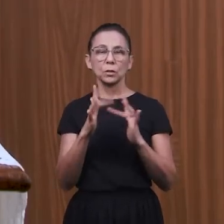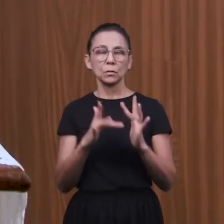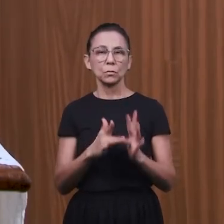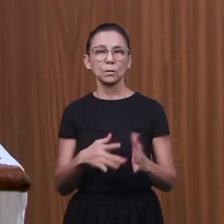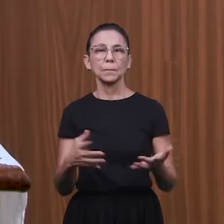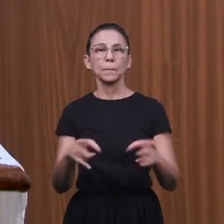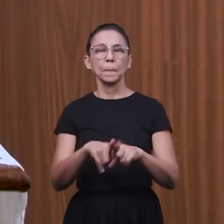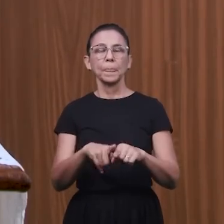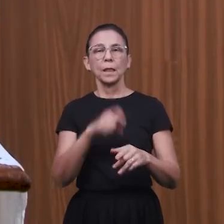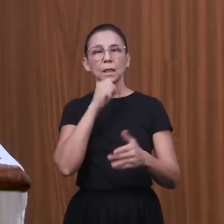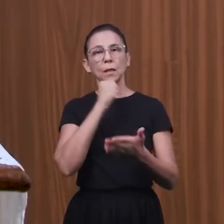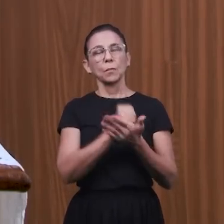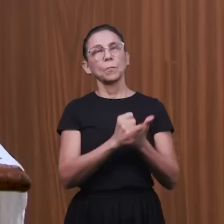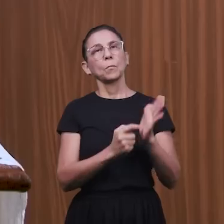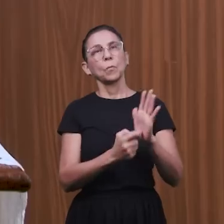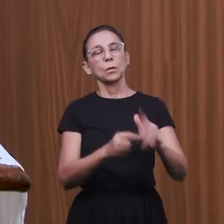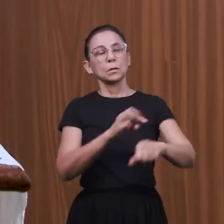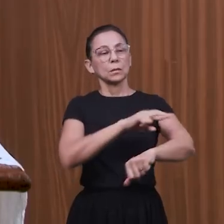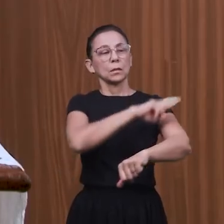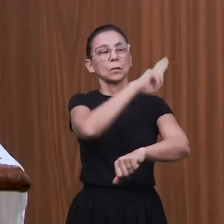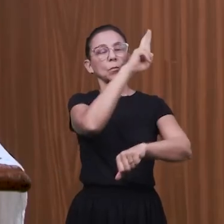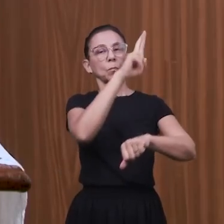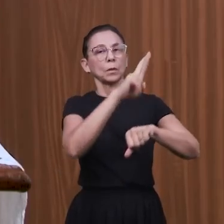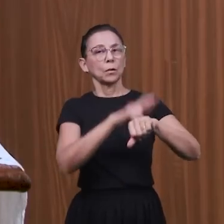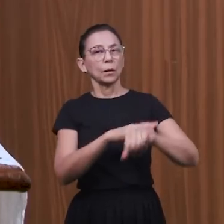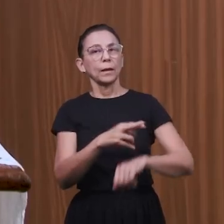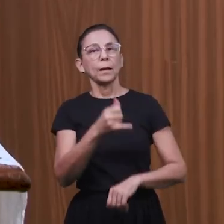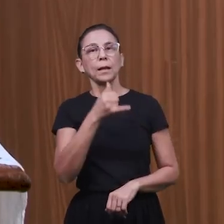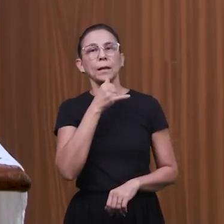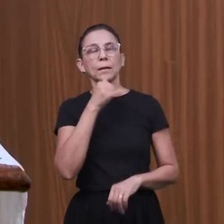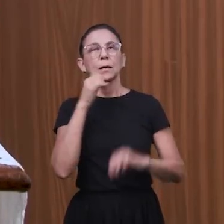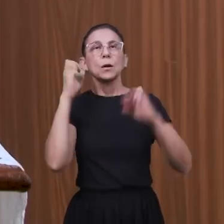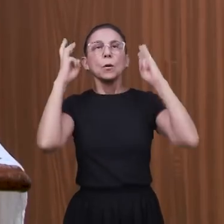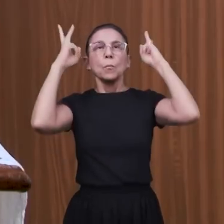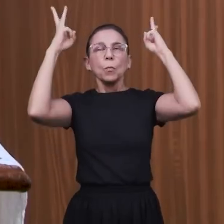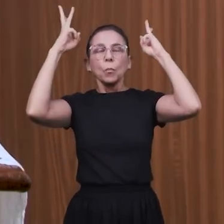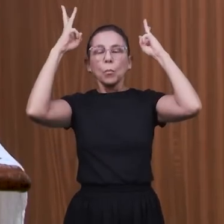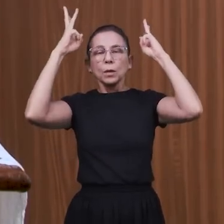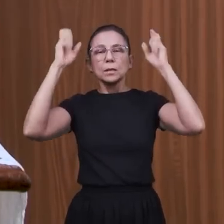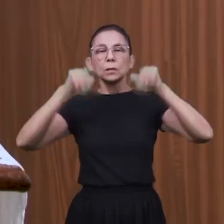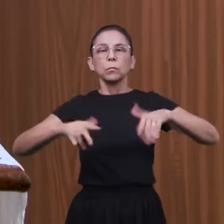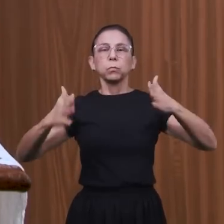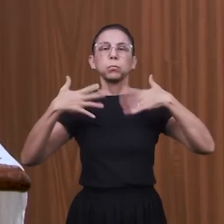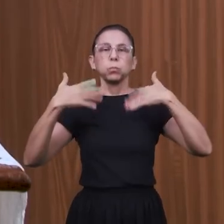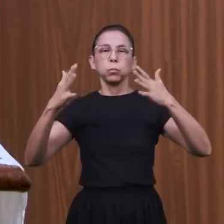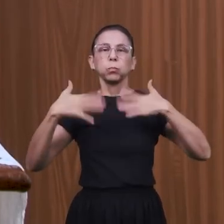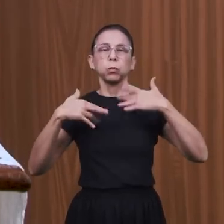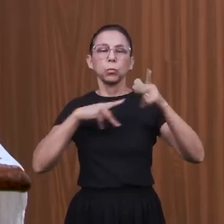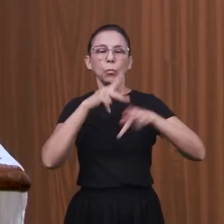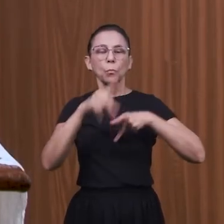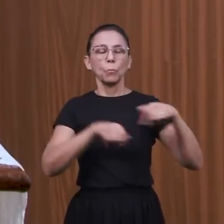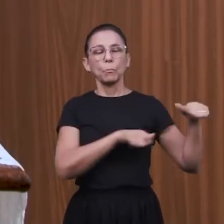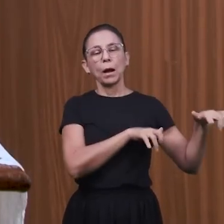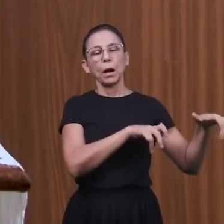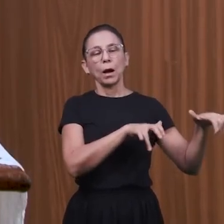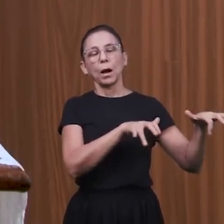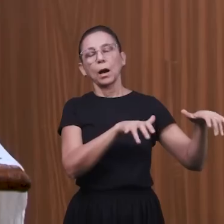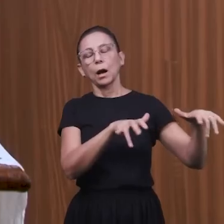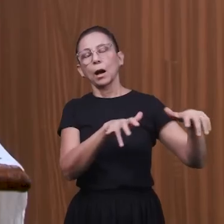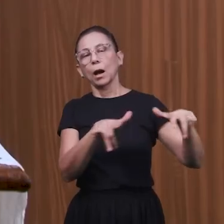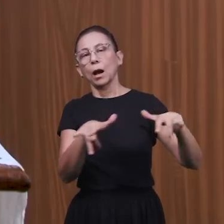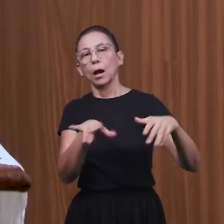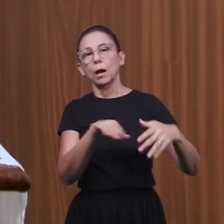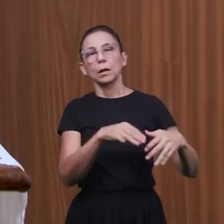você vê a rocha no Velho Testamento, por exemplo, Moisés atravessando o deserto com o povo, havia falta de água e o Senhor deu uma ordem a Moisés